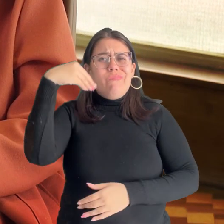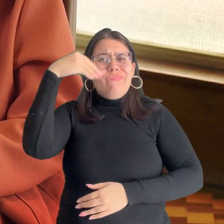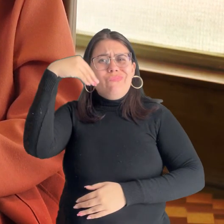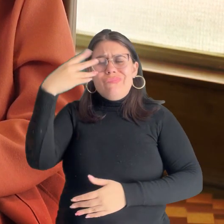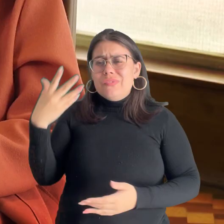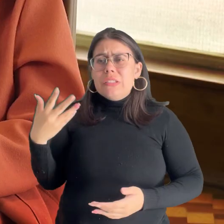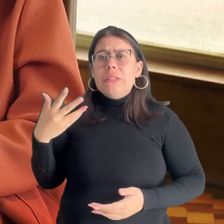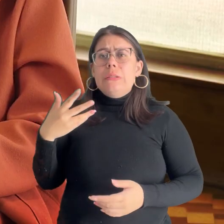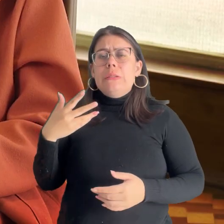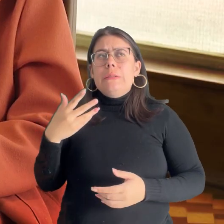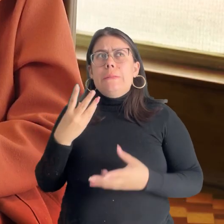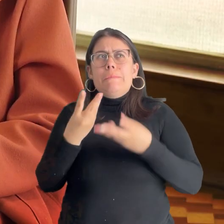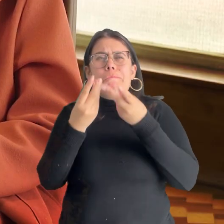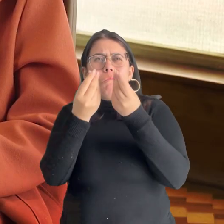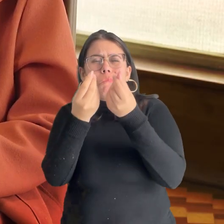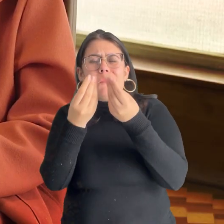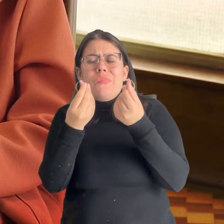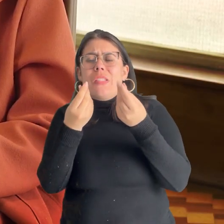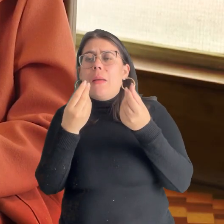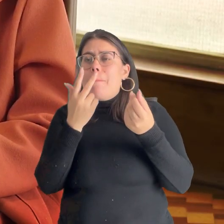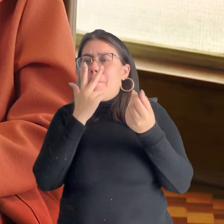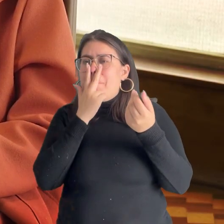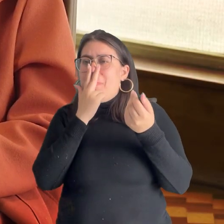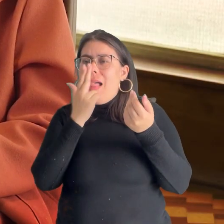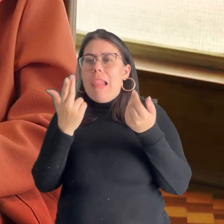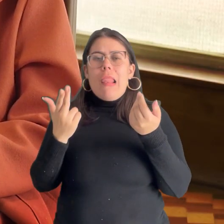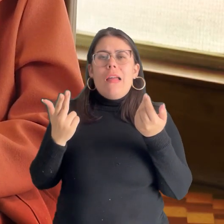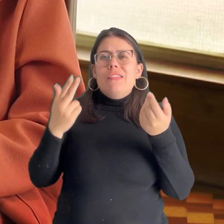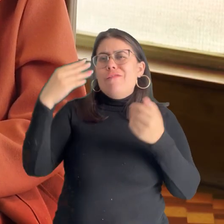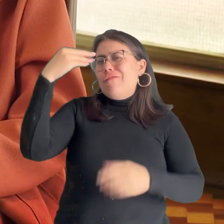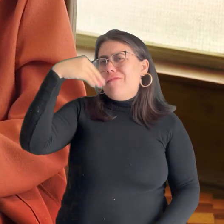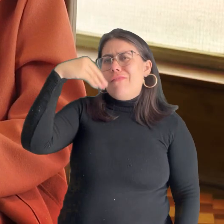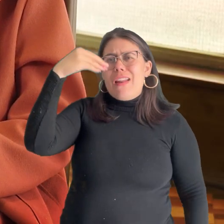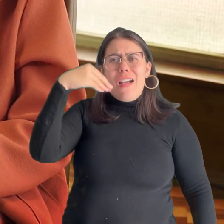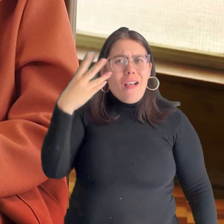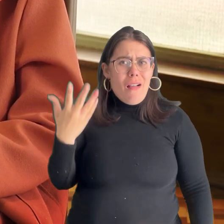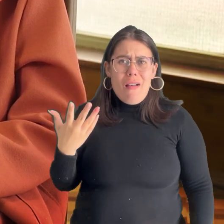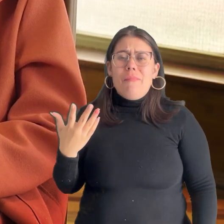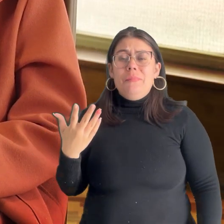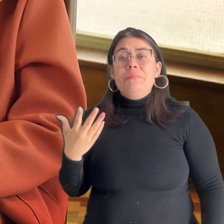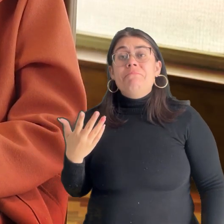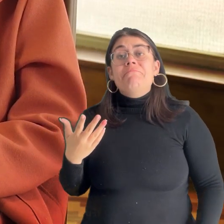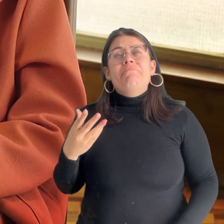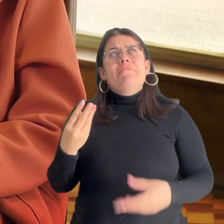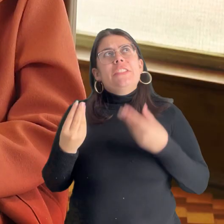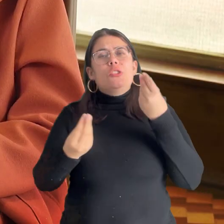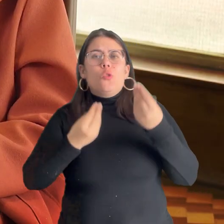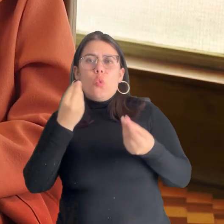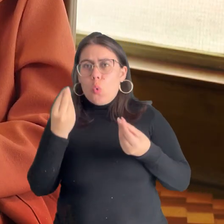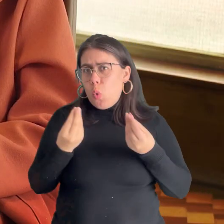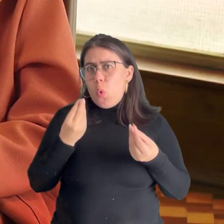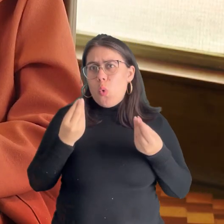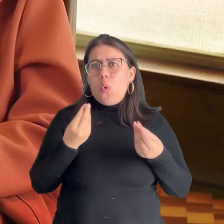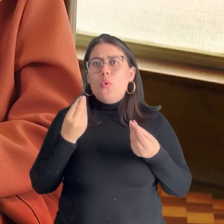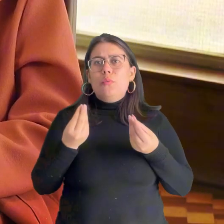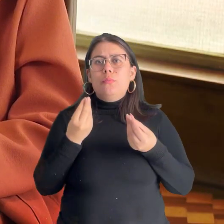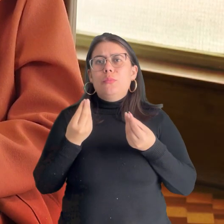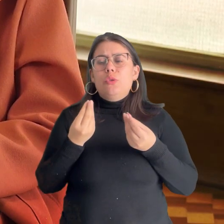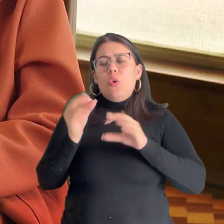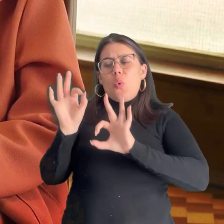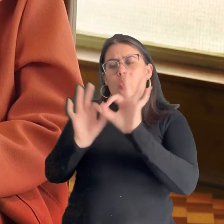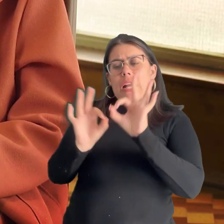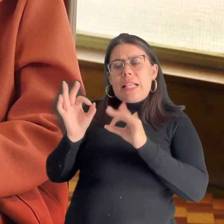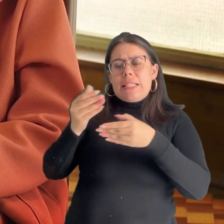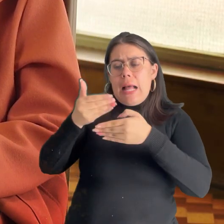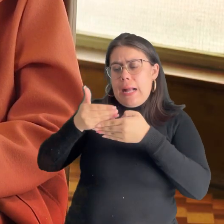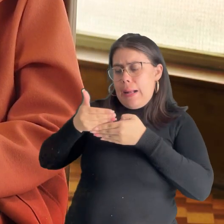uma textura meio pulverulenta, meio frágil. Então, consolidar a camada de trás